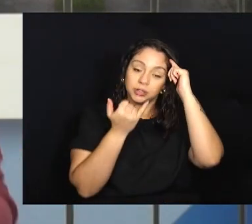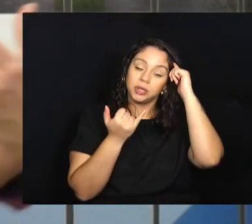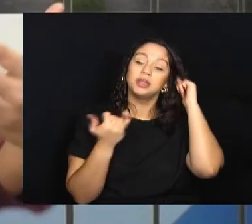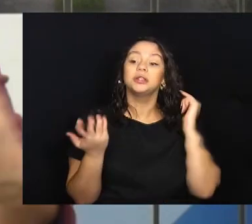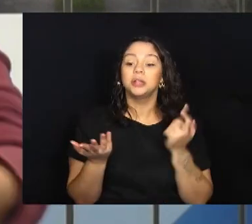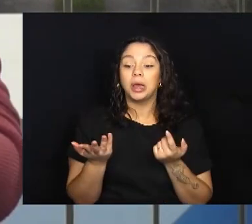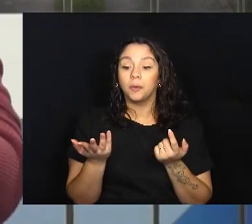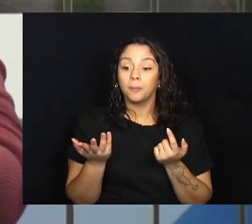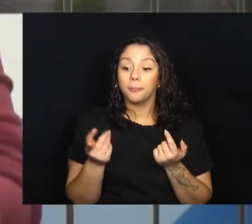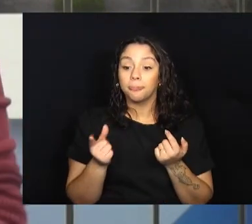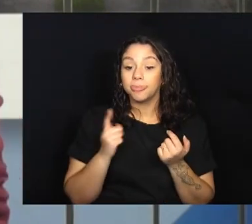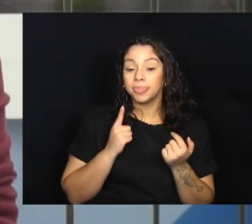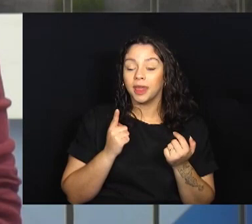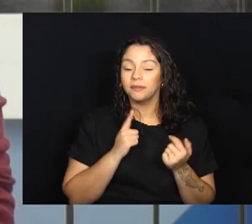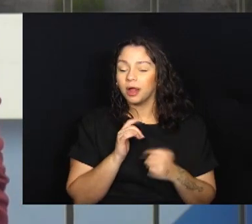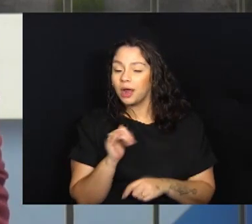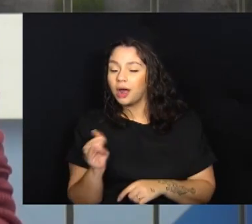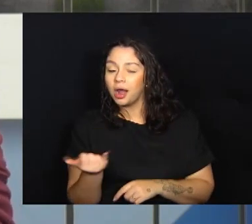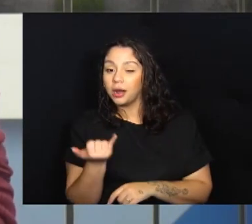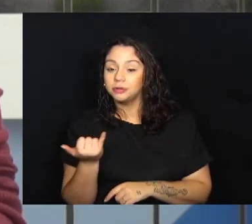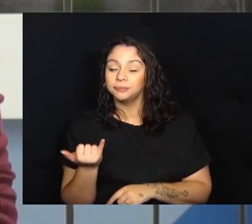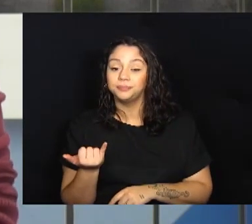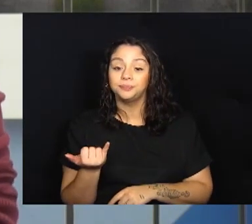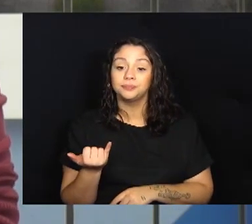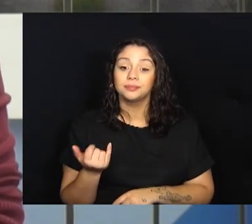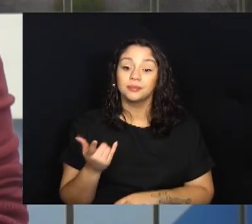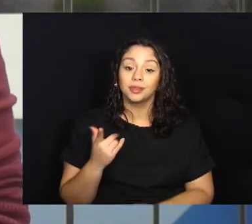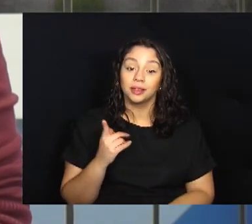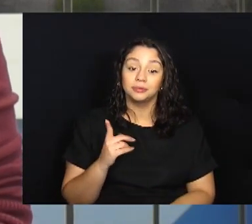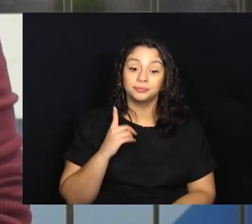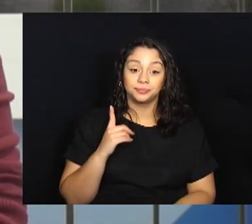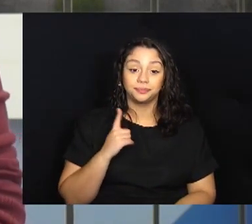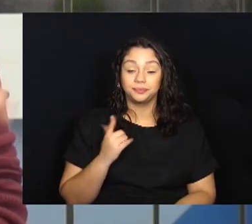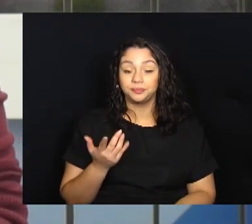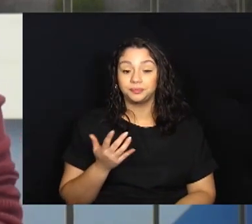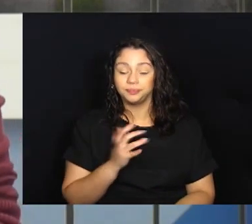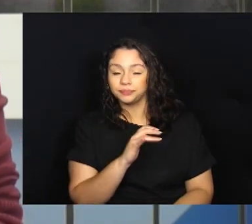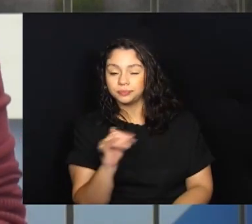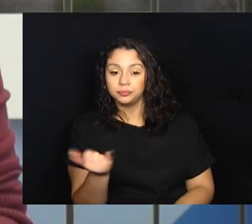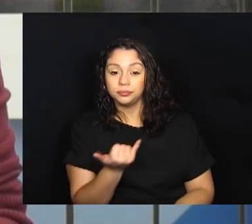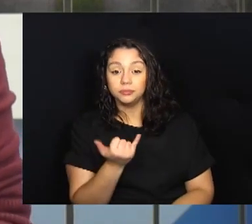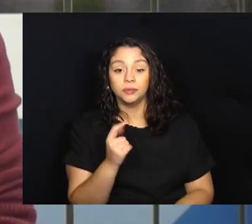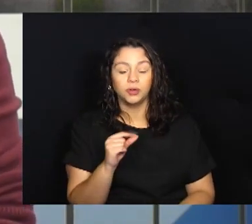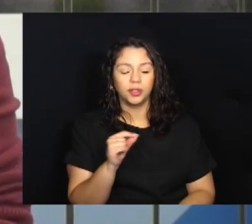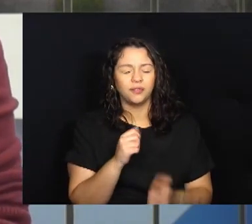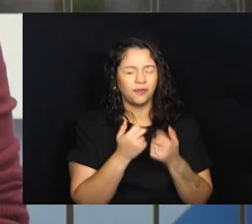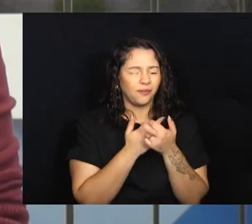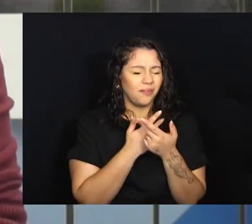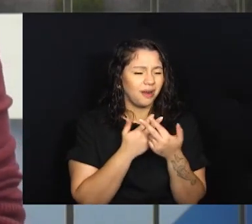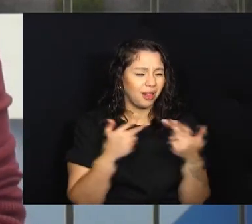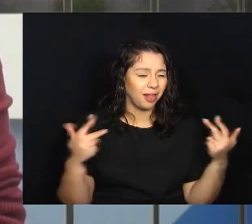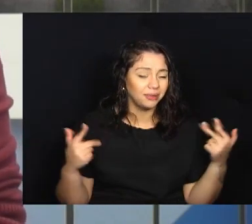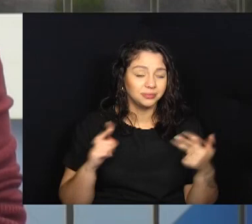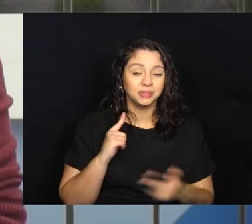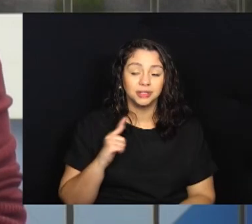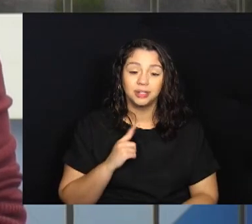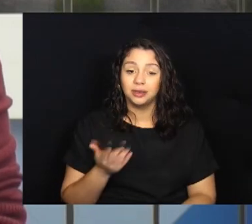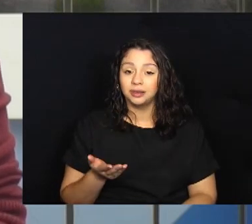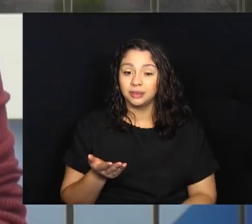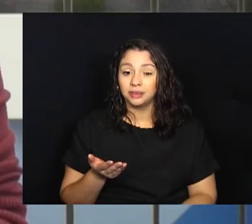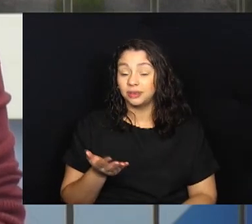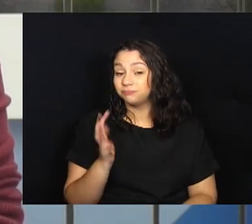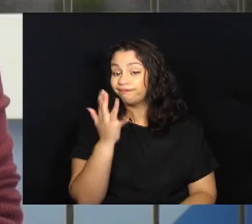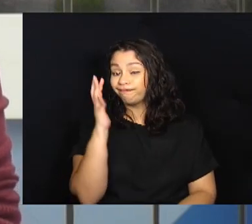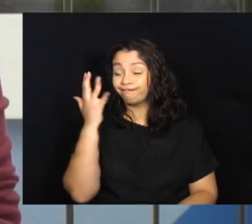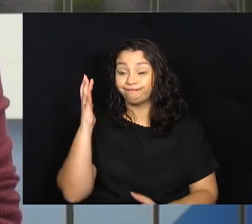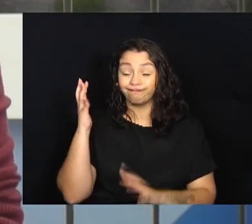dando brecha, né? É aquela coisa onde passa boi, passa boiada. E aí a gente teve um monte de